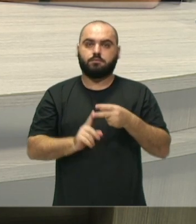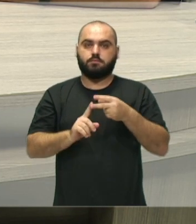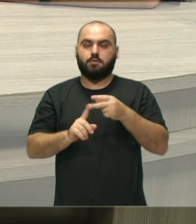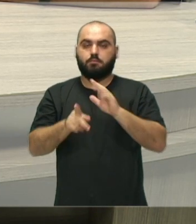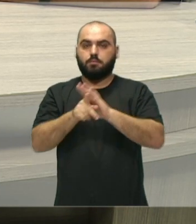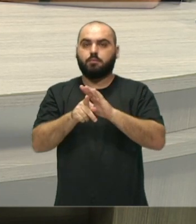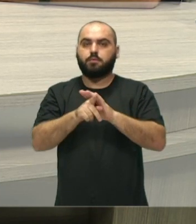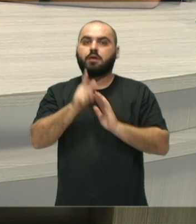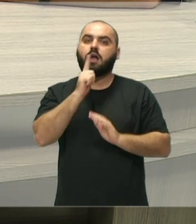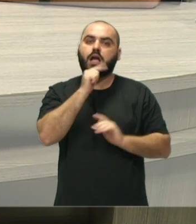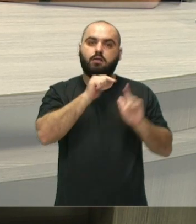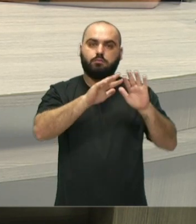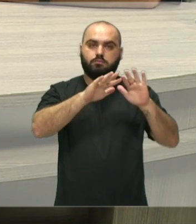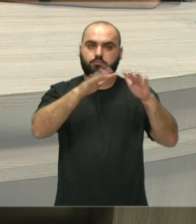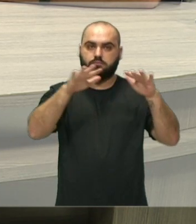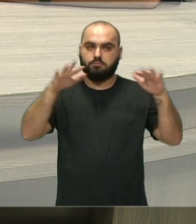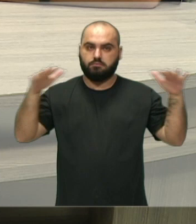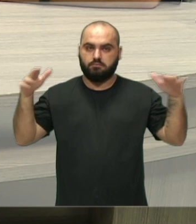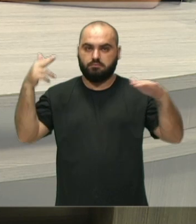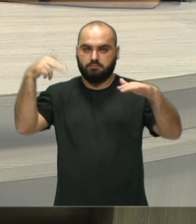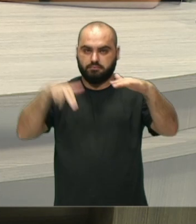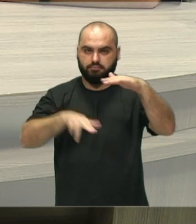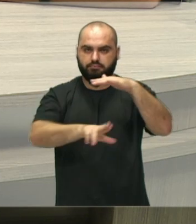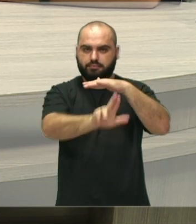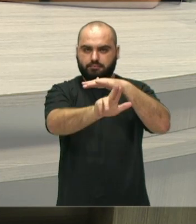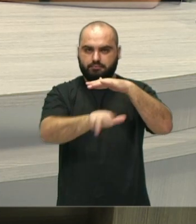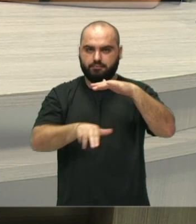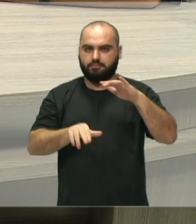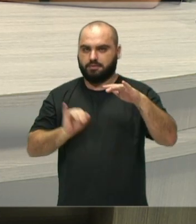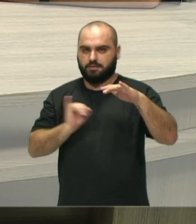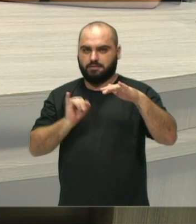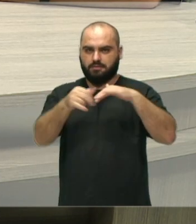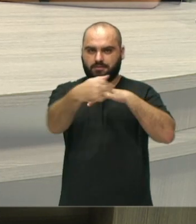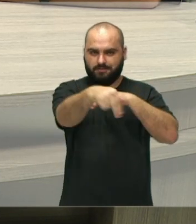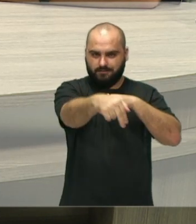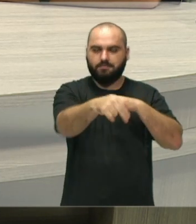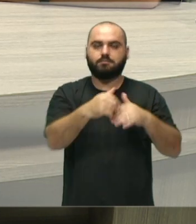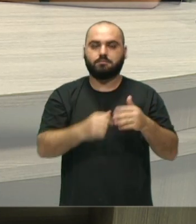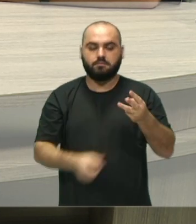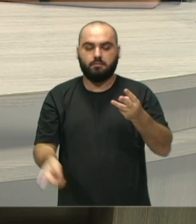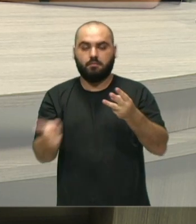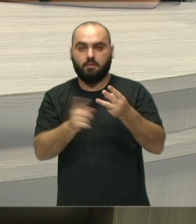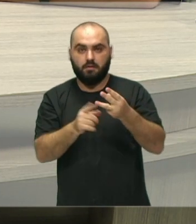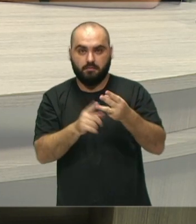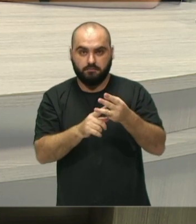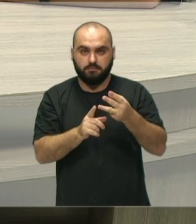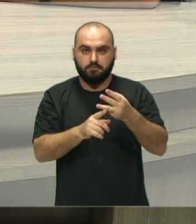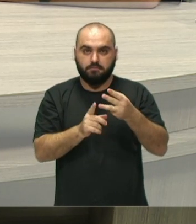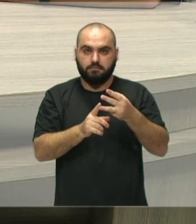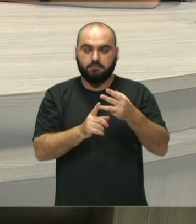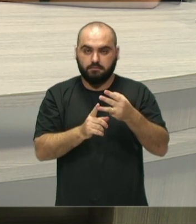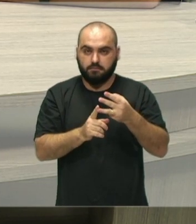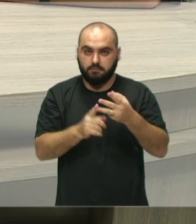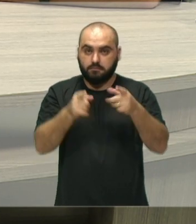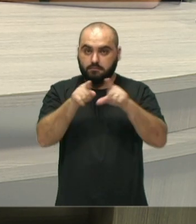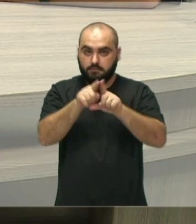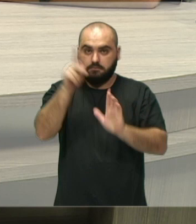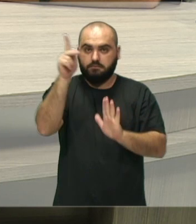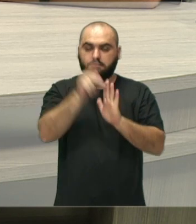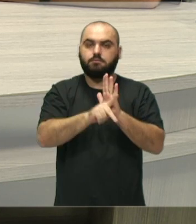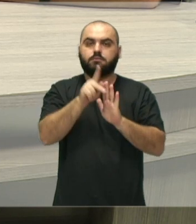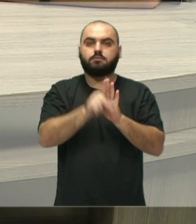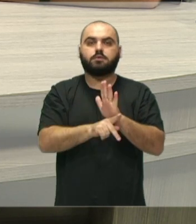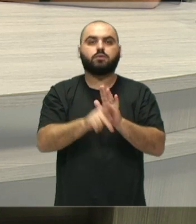túnel sob o rio Itajaí-Açu e também um projeto de